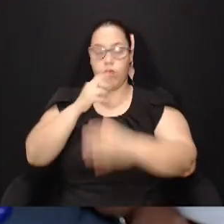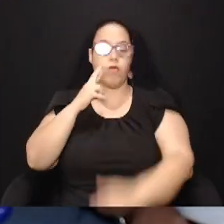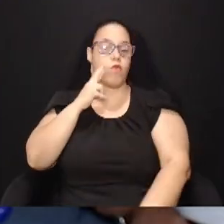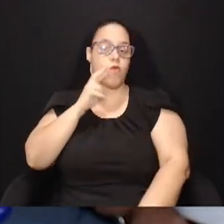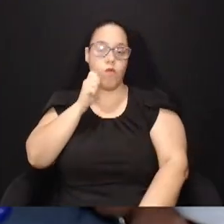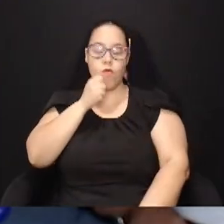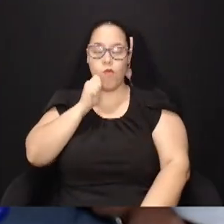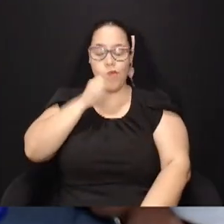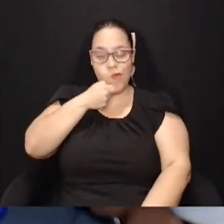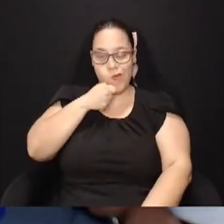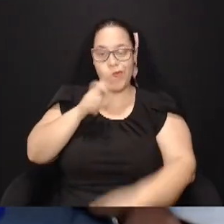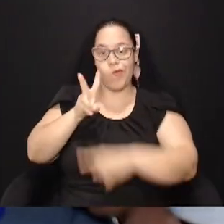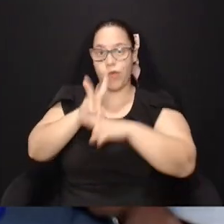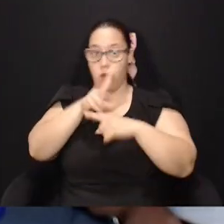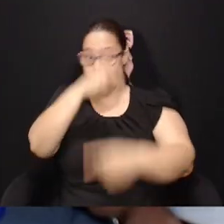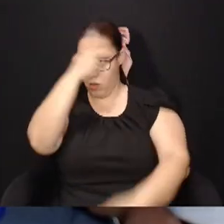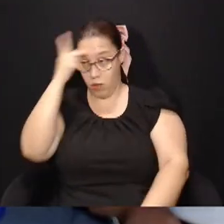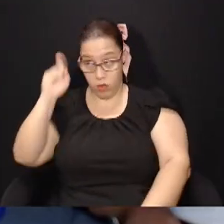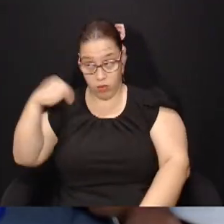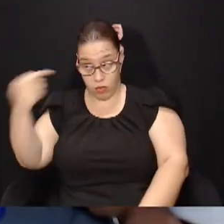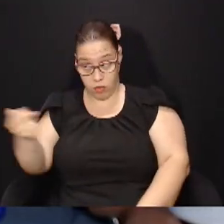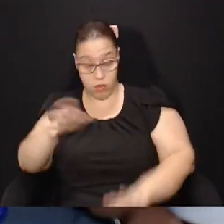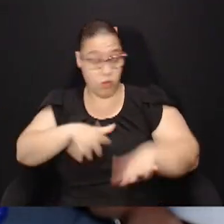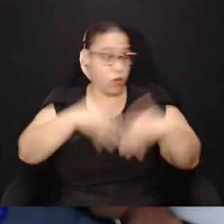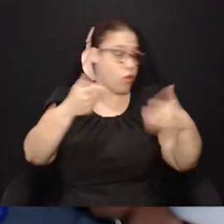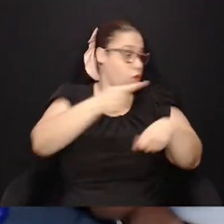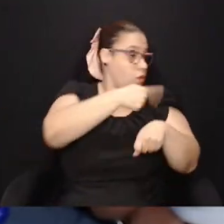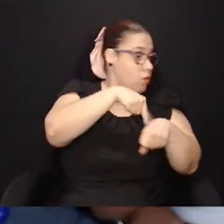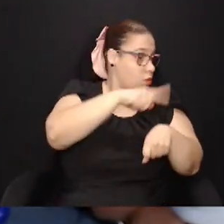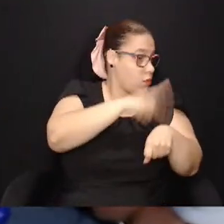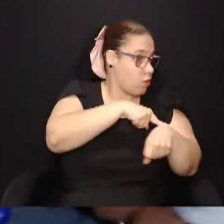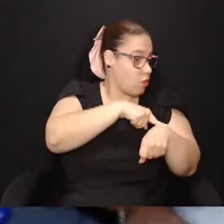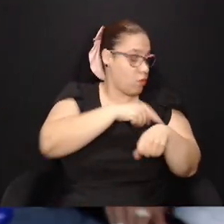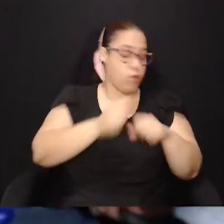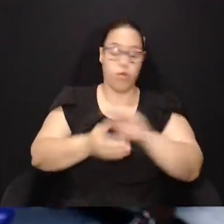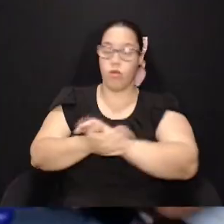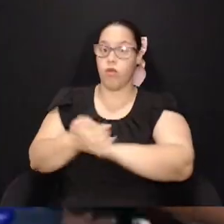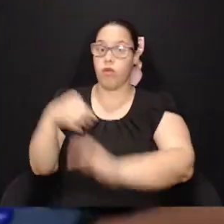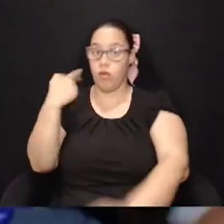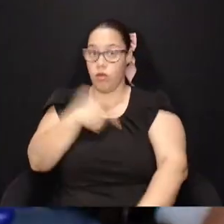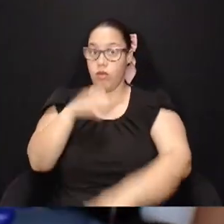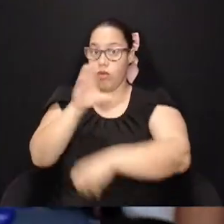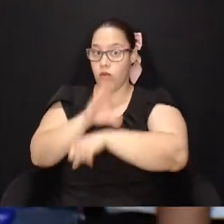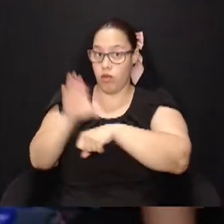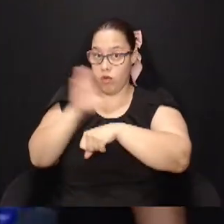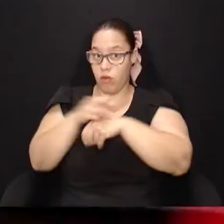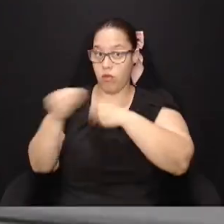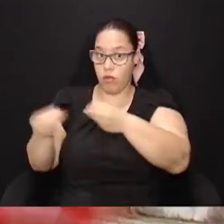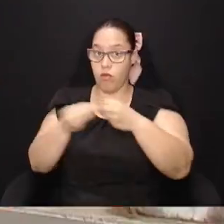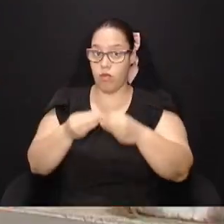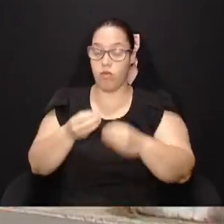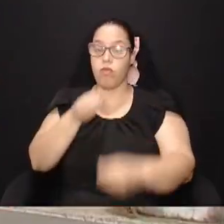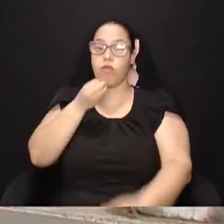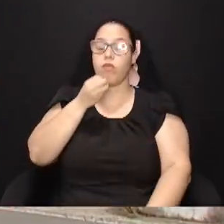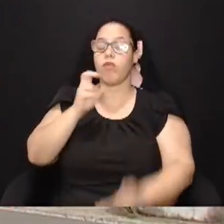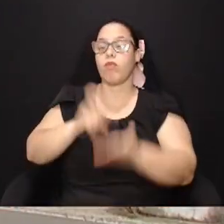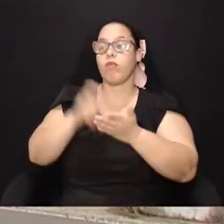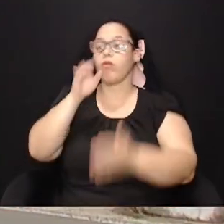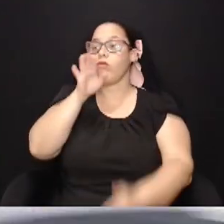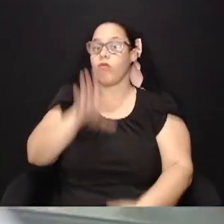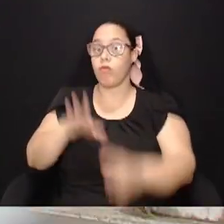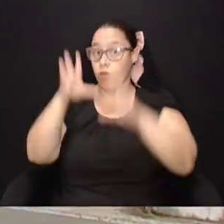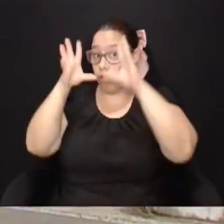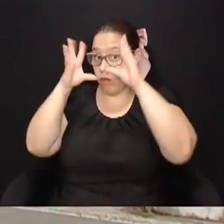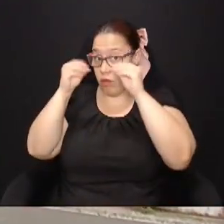entre outros. E quais os horários desses cursos? Nossos cursos eles são oferecidos nos turnos da manhã, tarde e noite. Manhã das 8